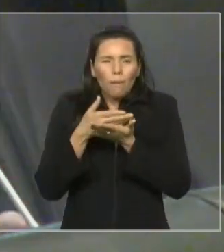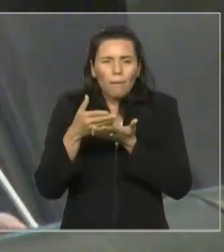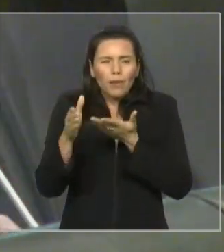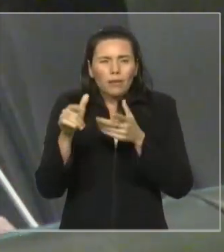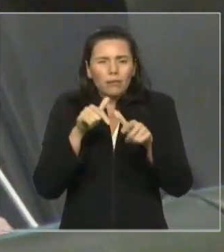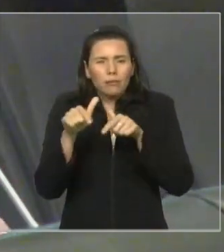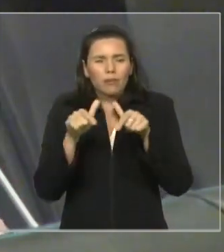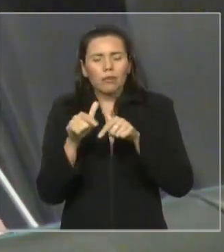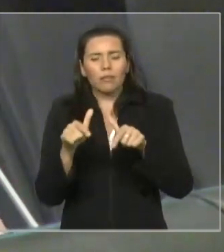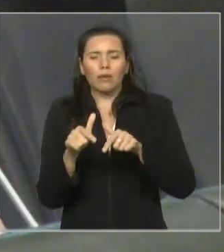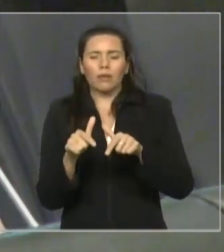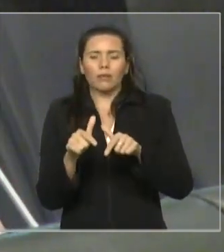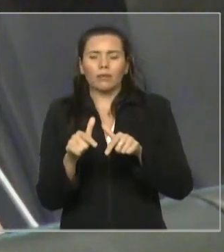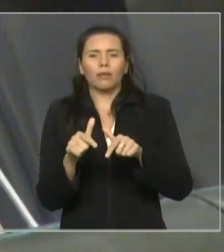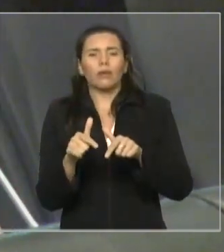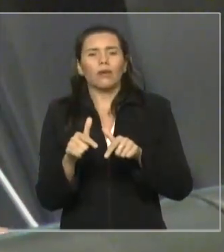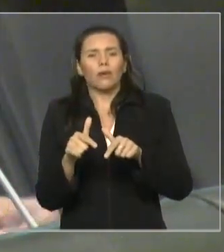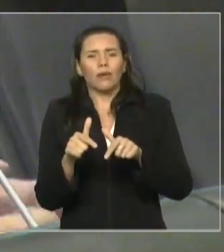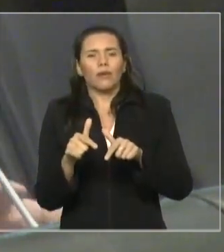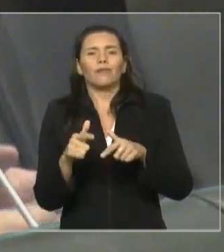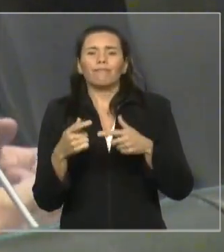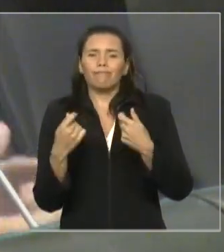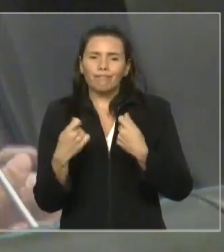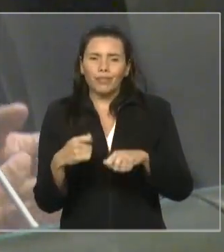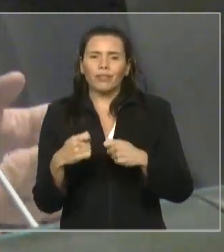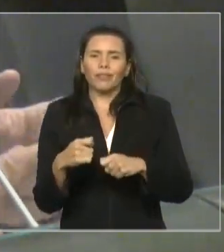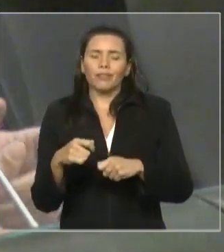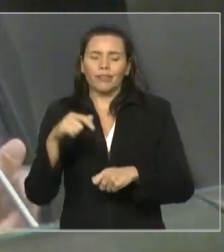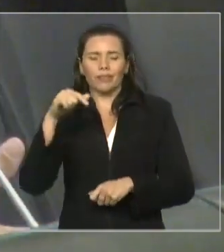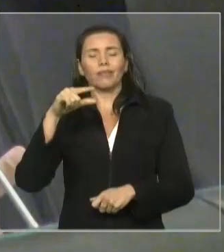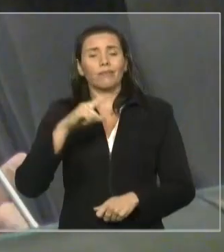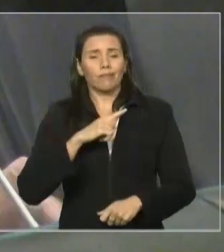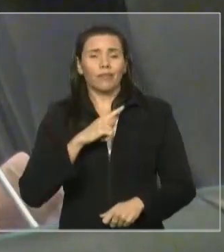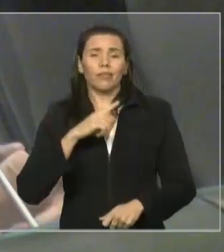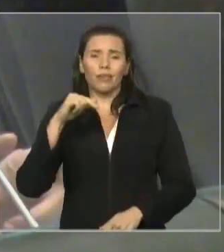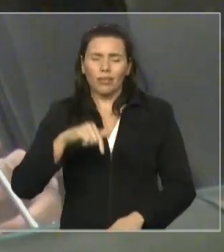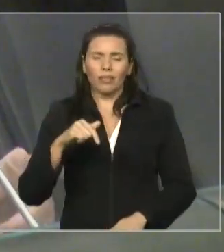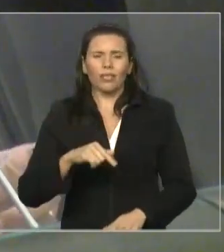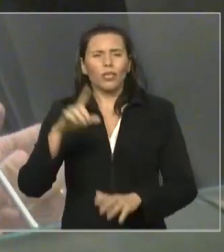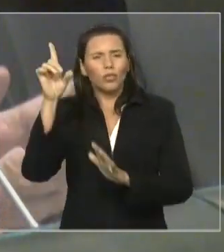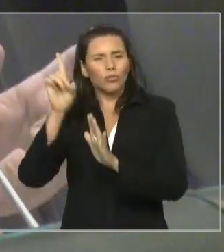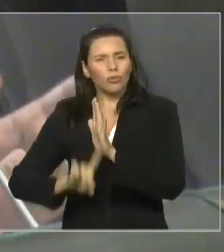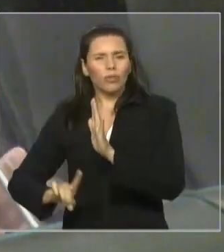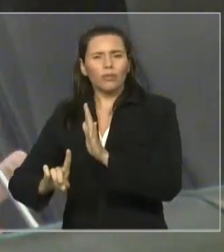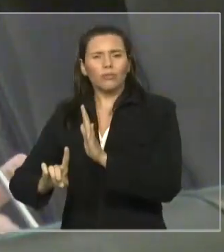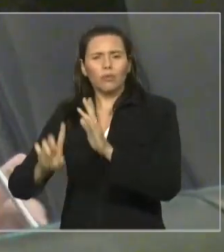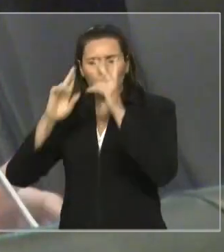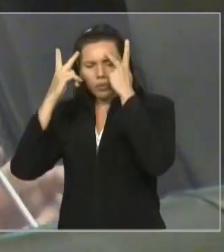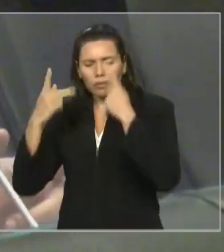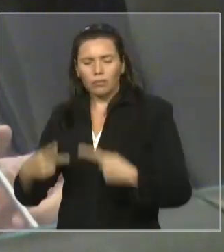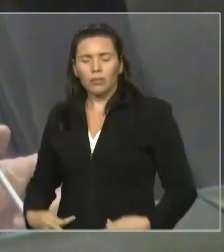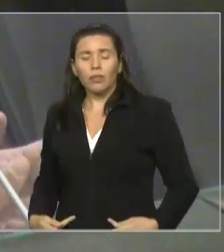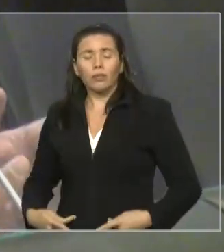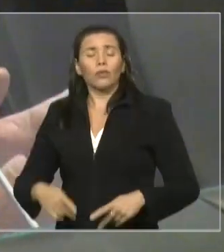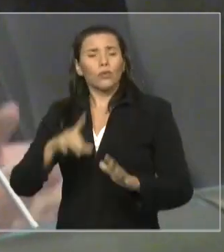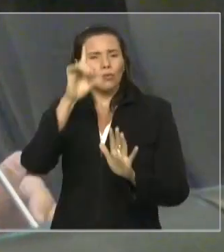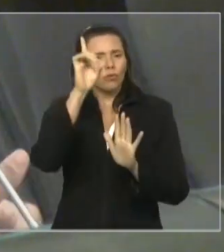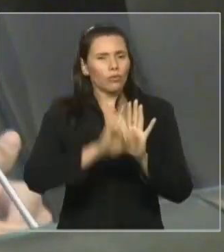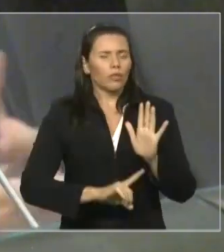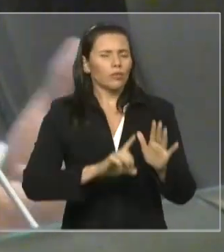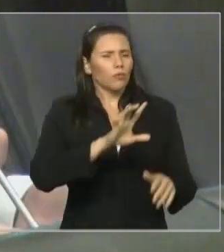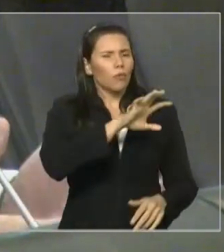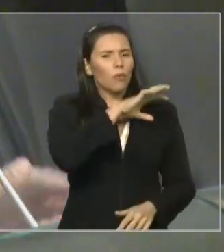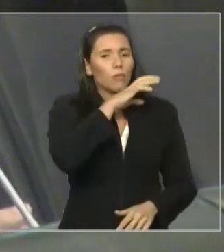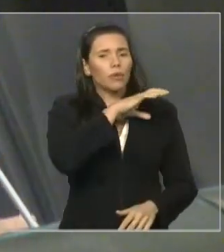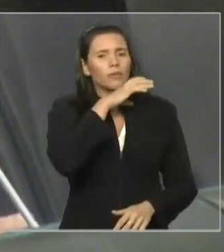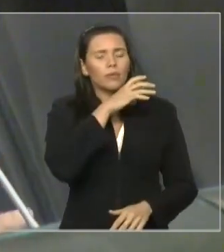casa realmente tem que ser o motor dessa busca de direitos, direitos para humanos, direitos para animais, direitos realmente para uma